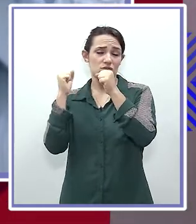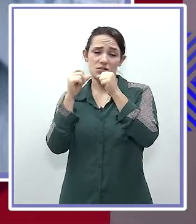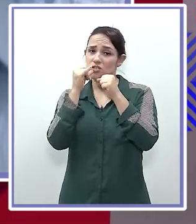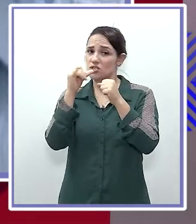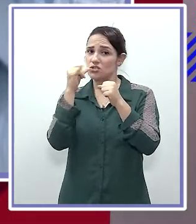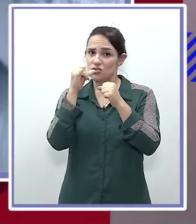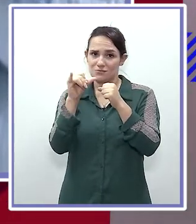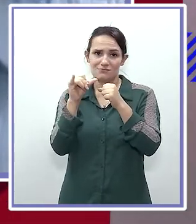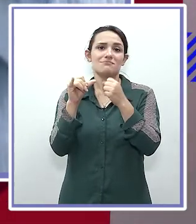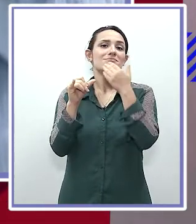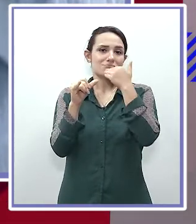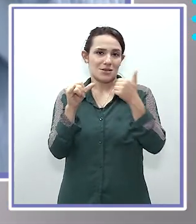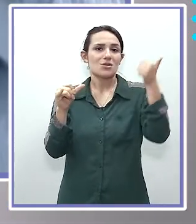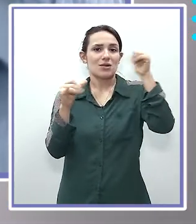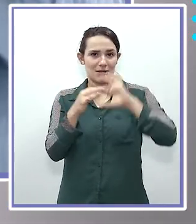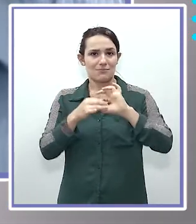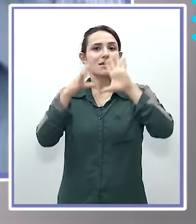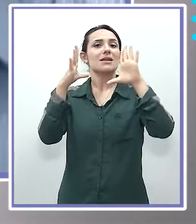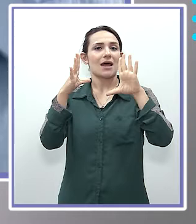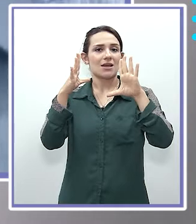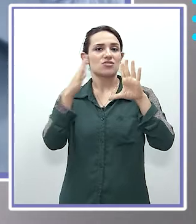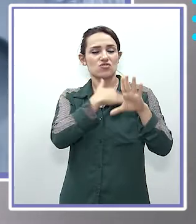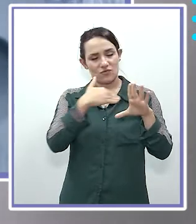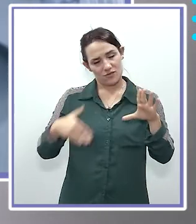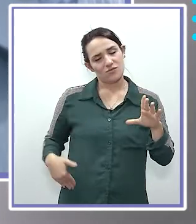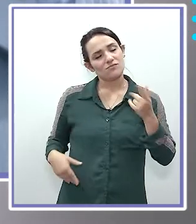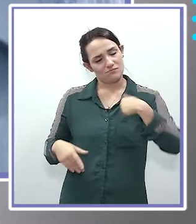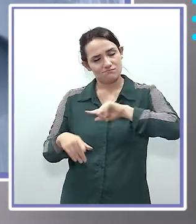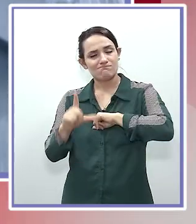disposição, mais soberania nós teremos, né?